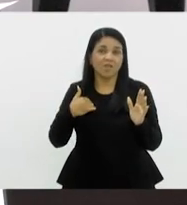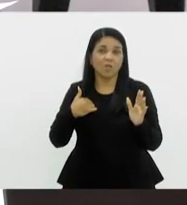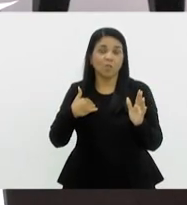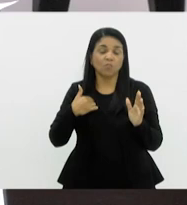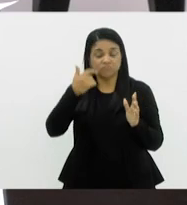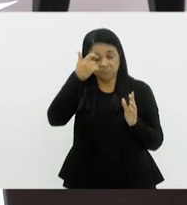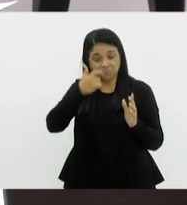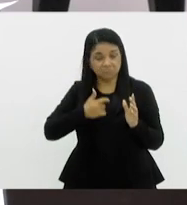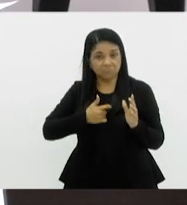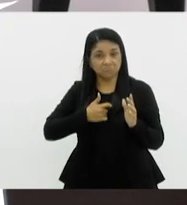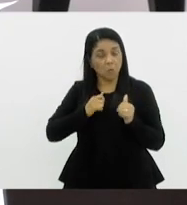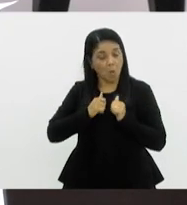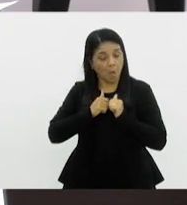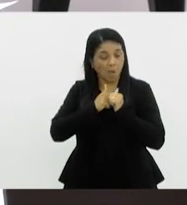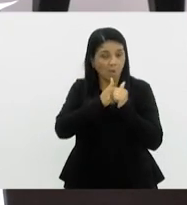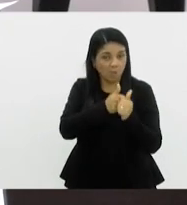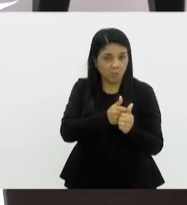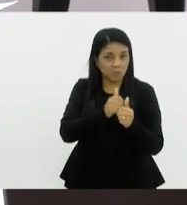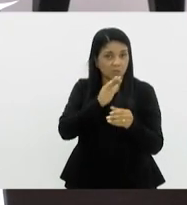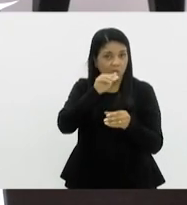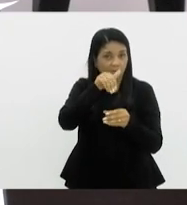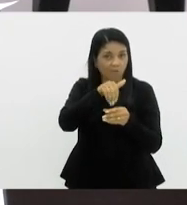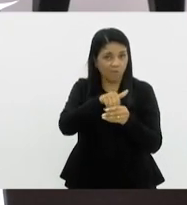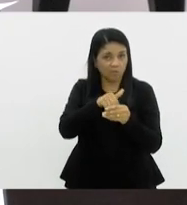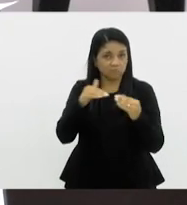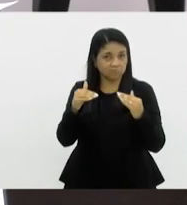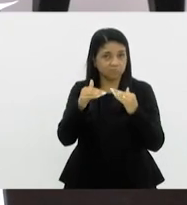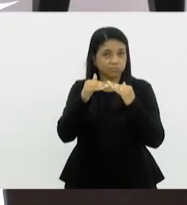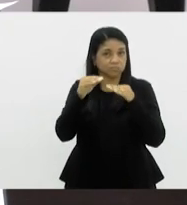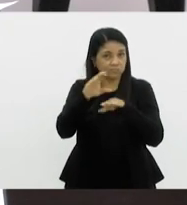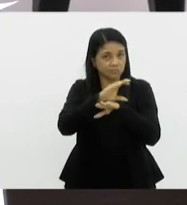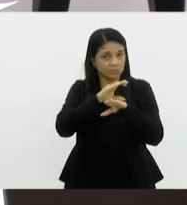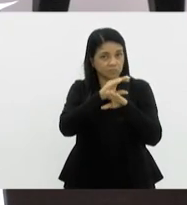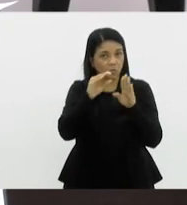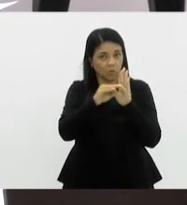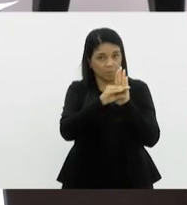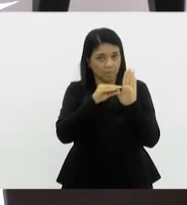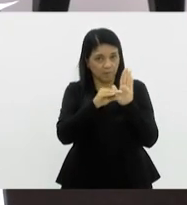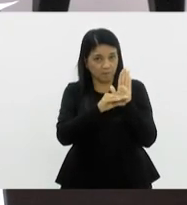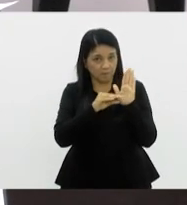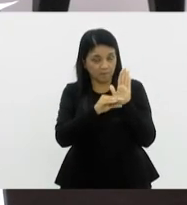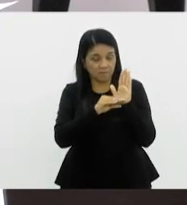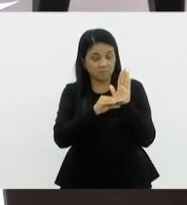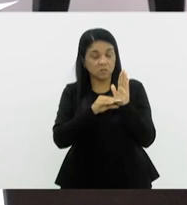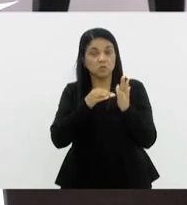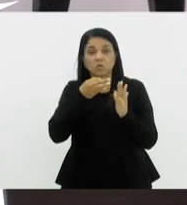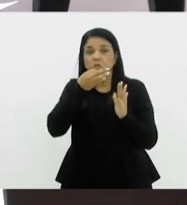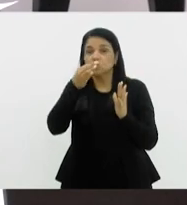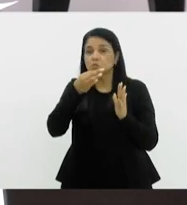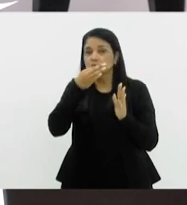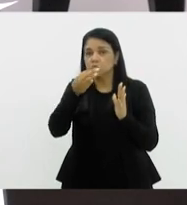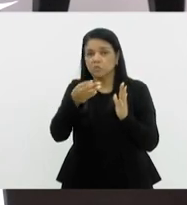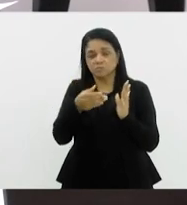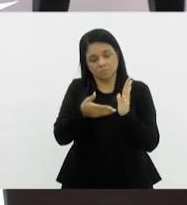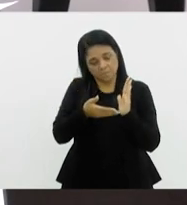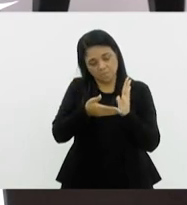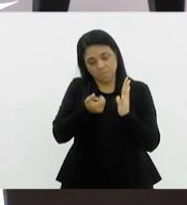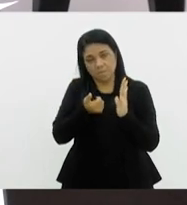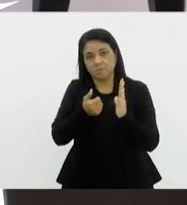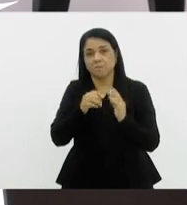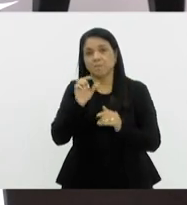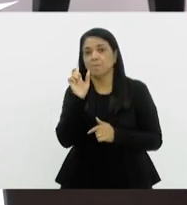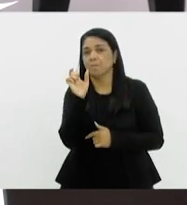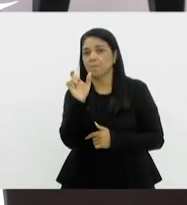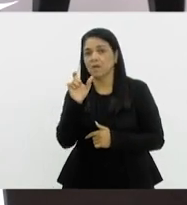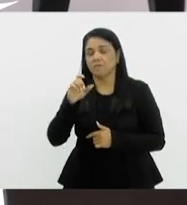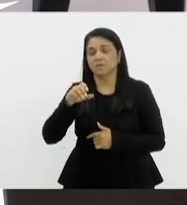estou acompanhando o voto de constitucionalidade com emendas, só sugerindo tirar a palavra procedimento e, em